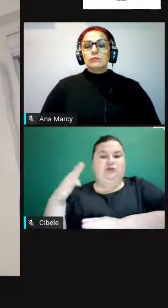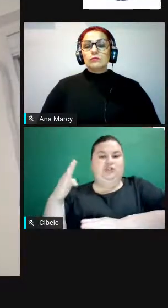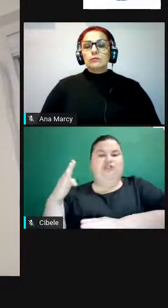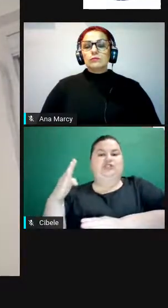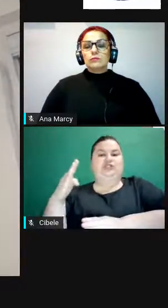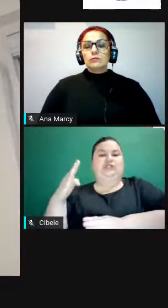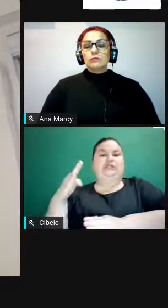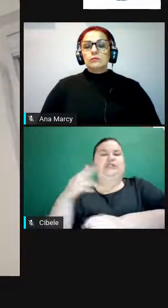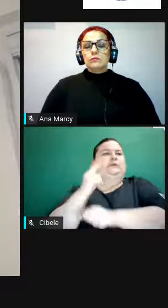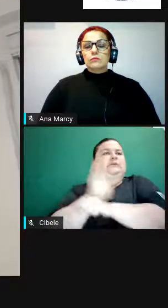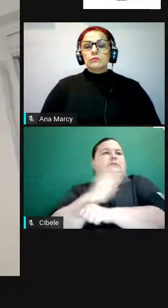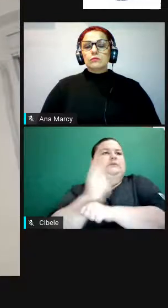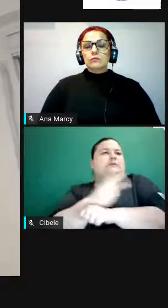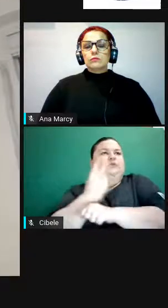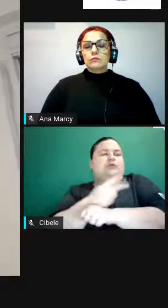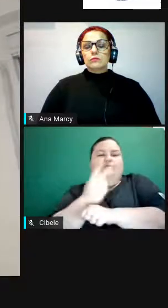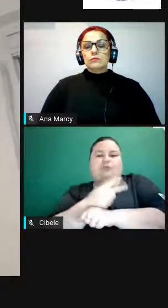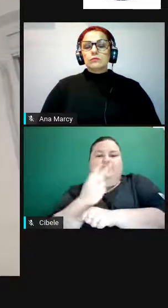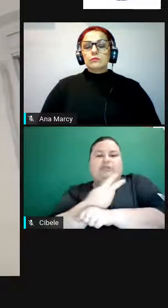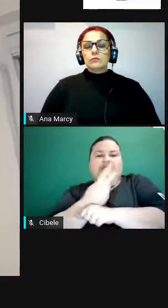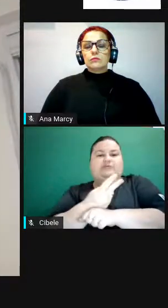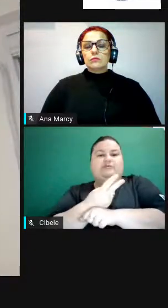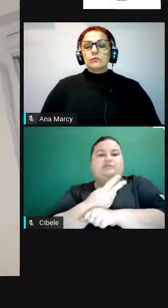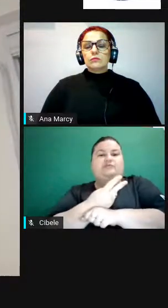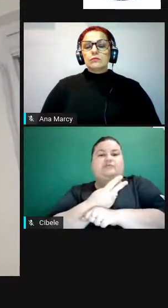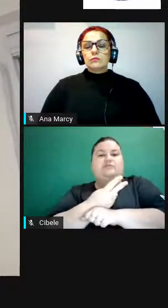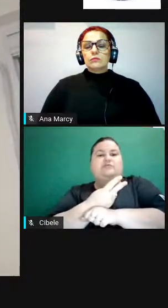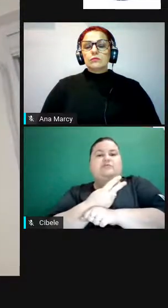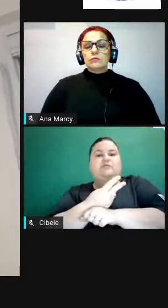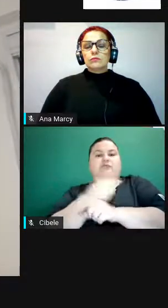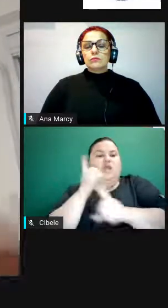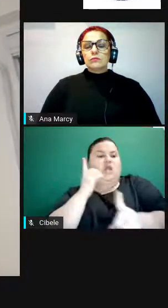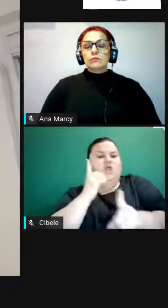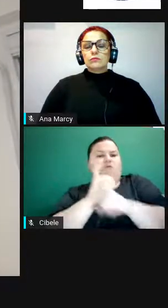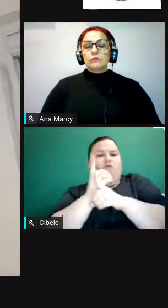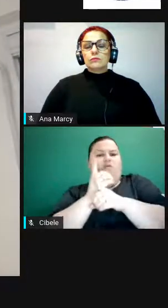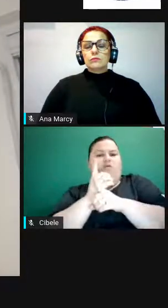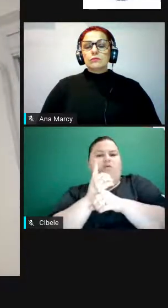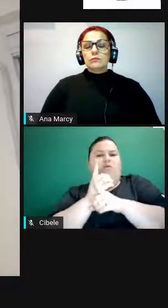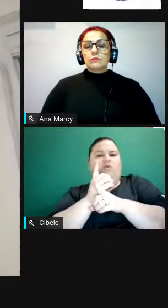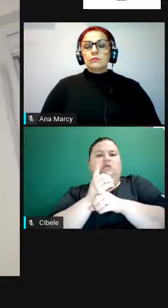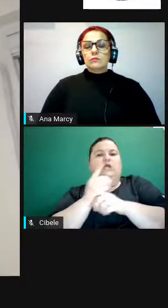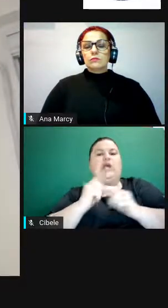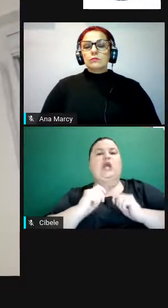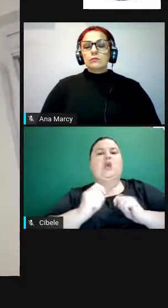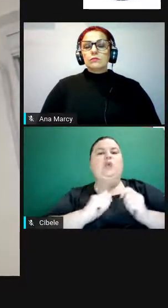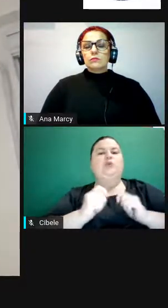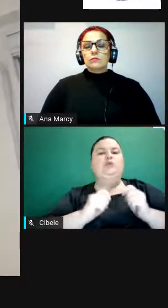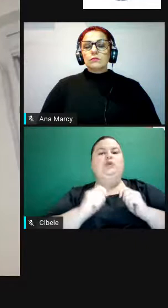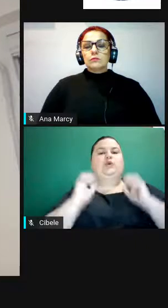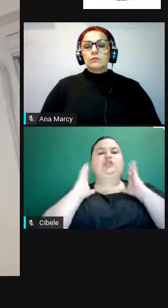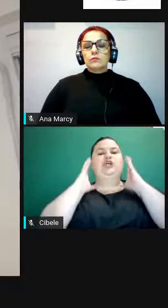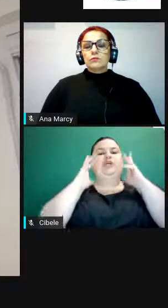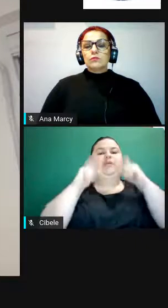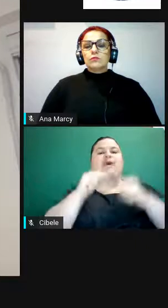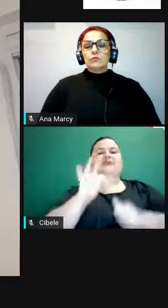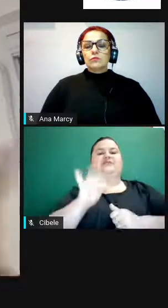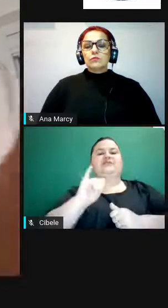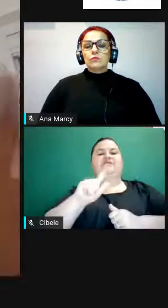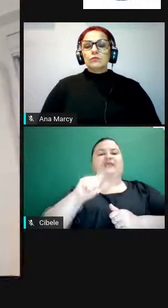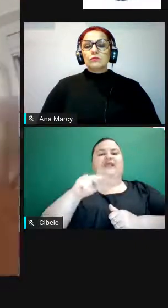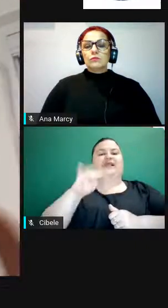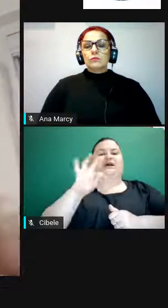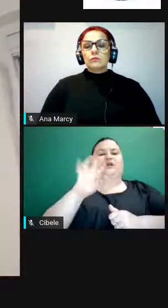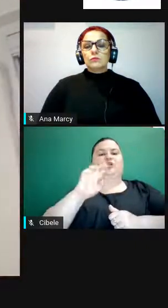os tempos procurando né e um dia eu vi uma de ouvir área de controle de animais sinantrópicos e aquilo me chamou atenção